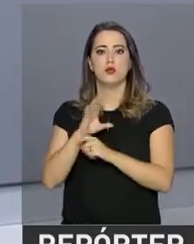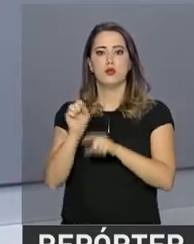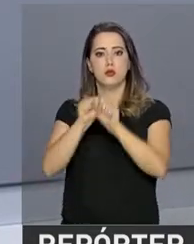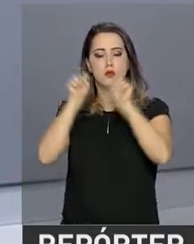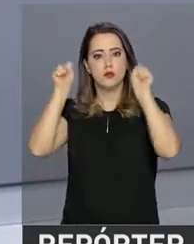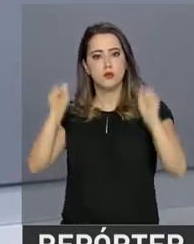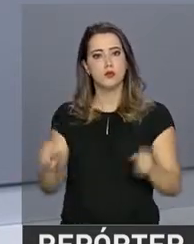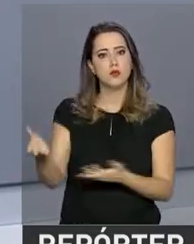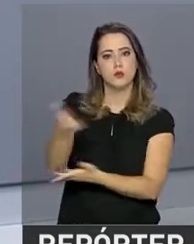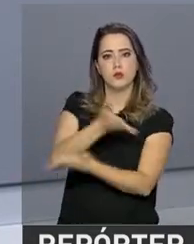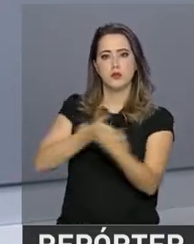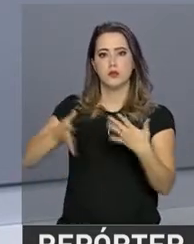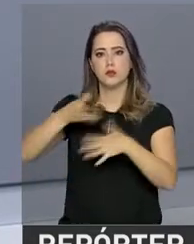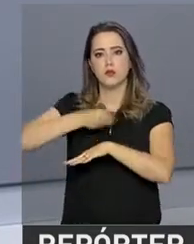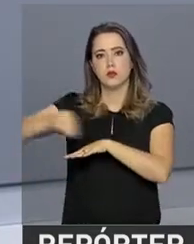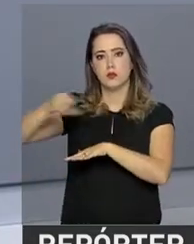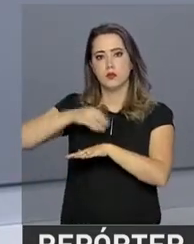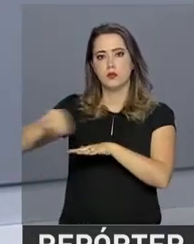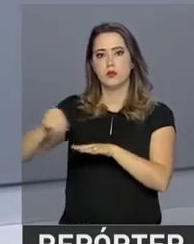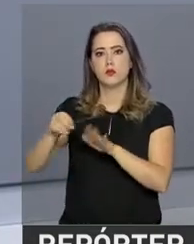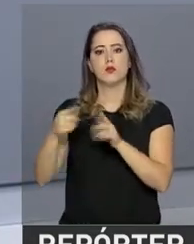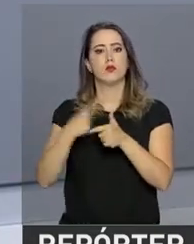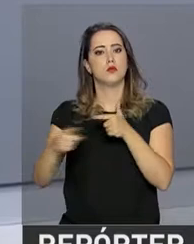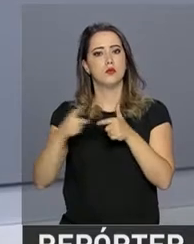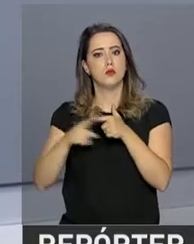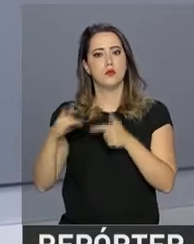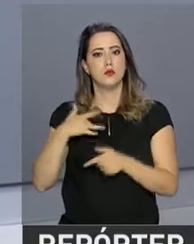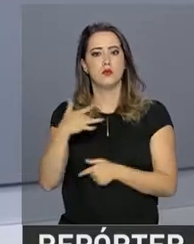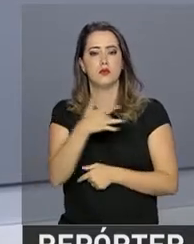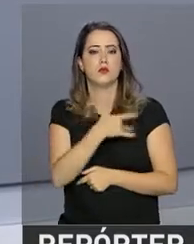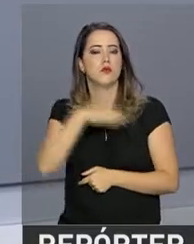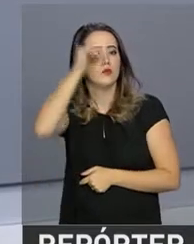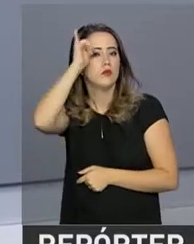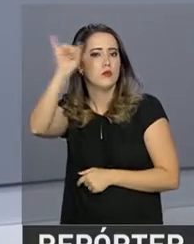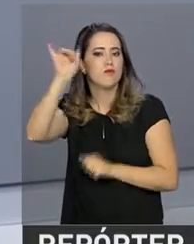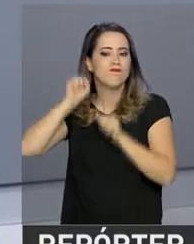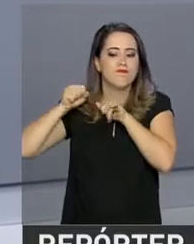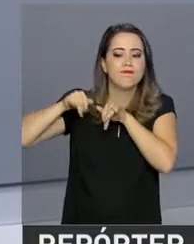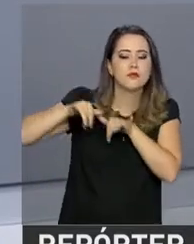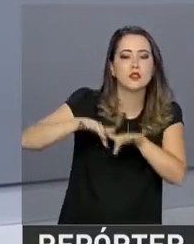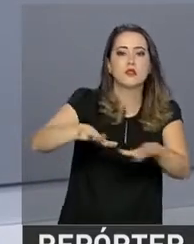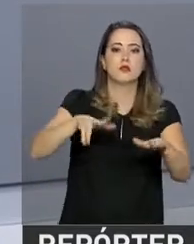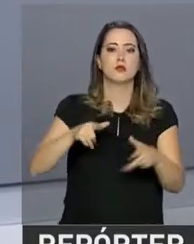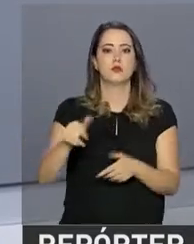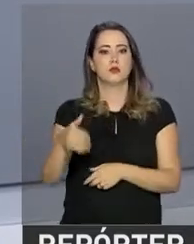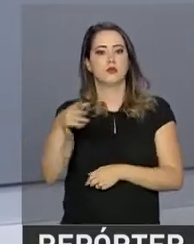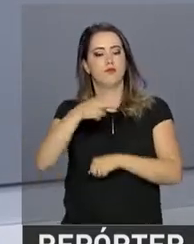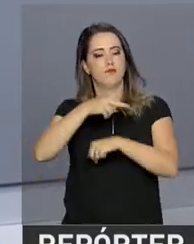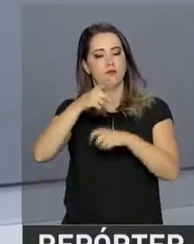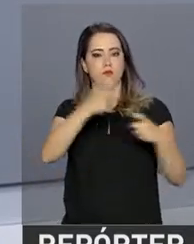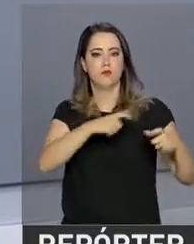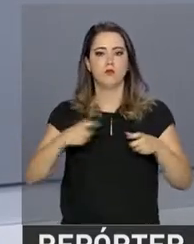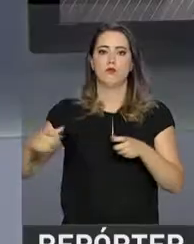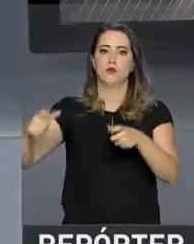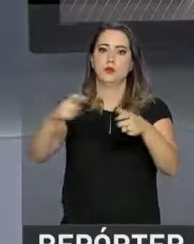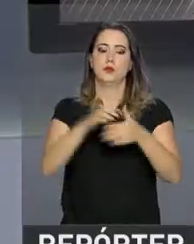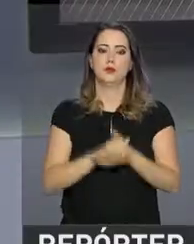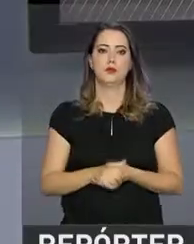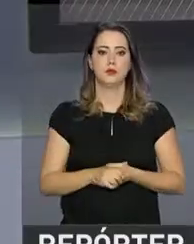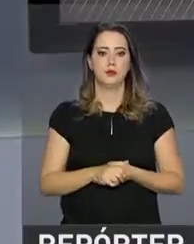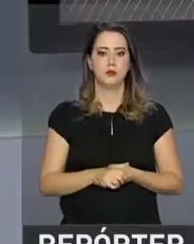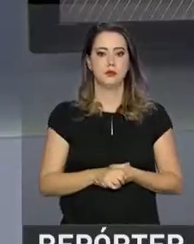de intercâmbio de informações sobre problemas de saúde evitando que se espalhem por toda a região